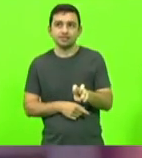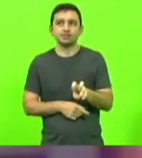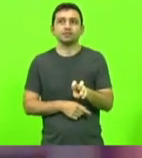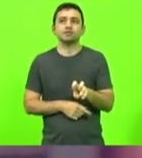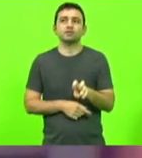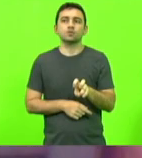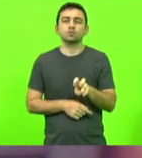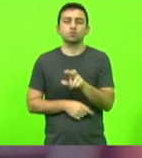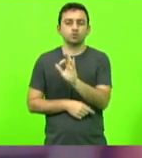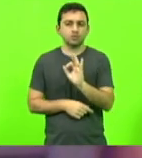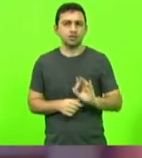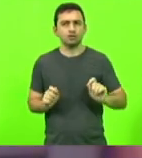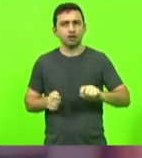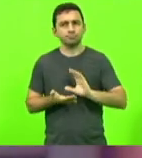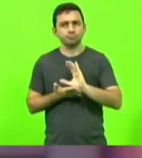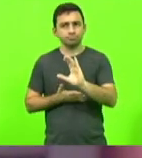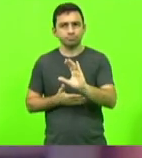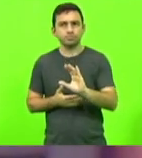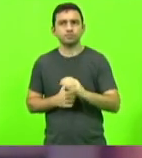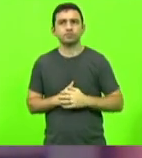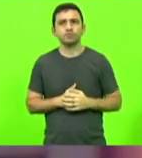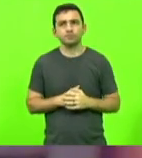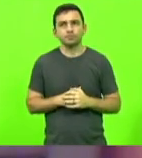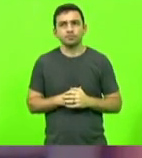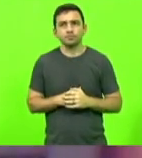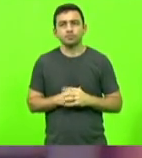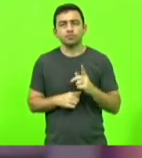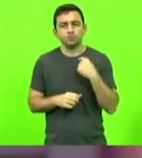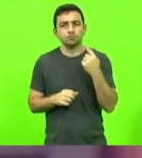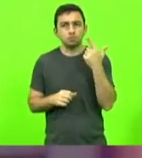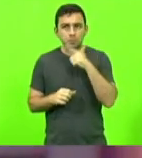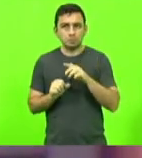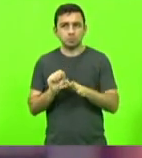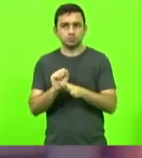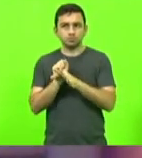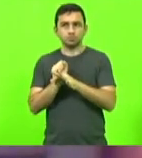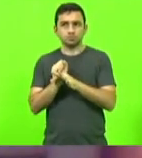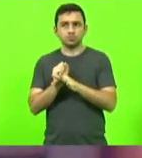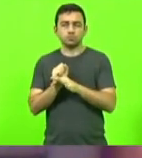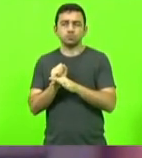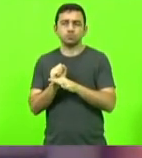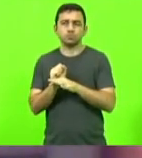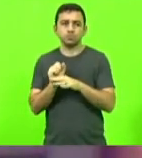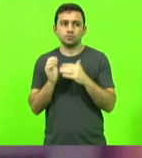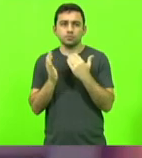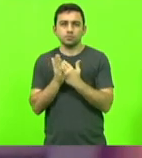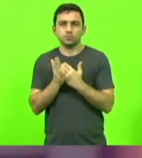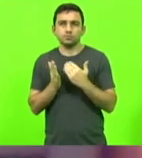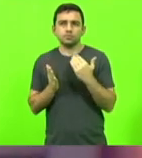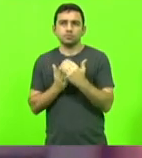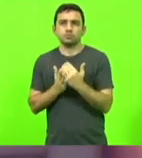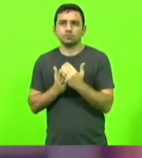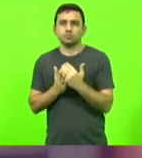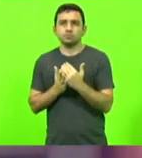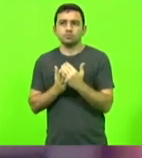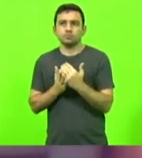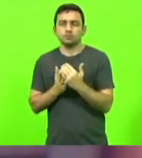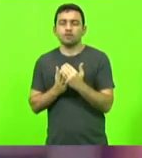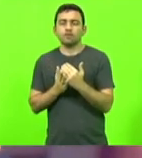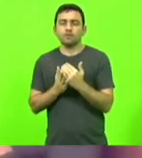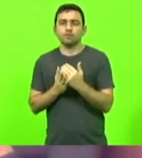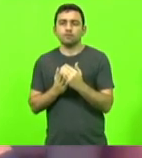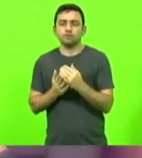sejam aplicados, que a gente garanta a elevação do Vale